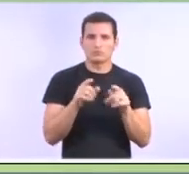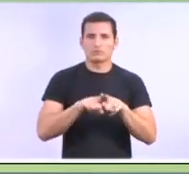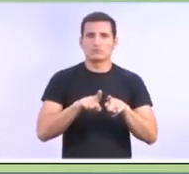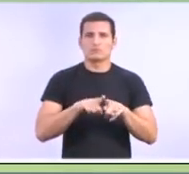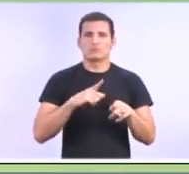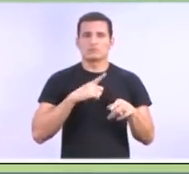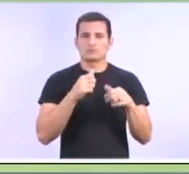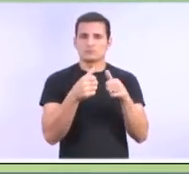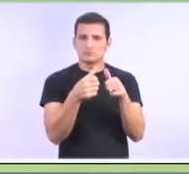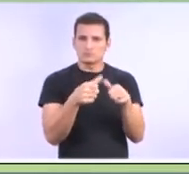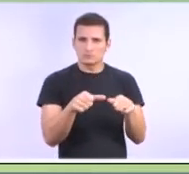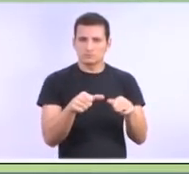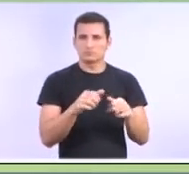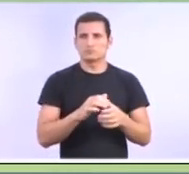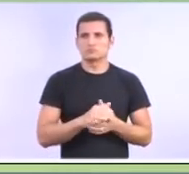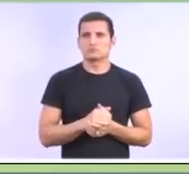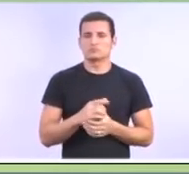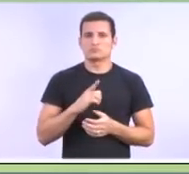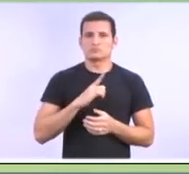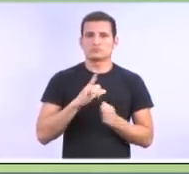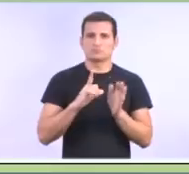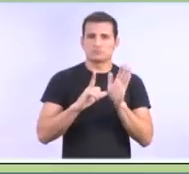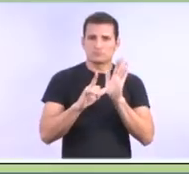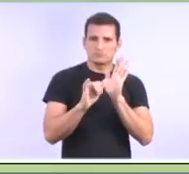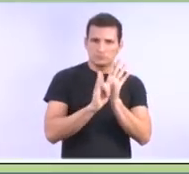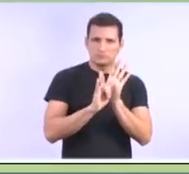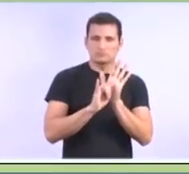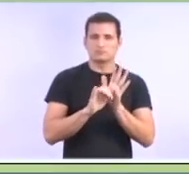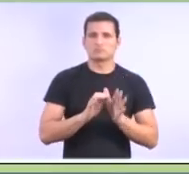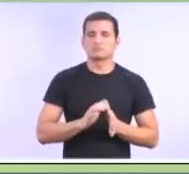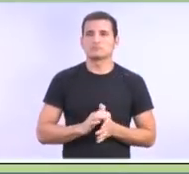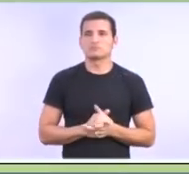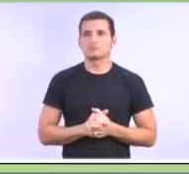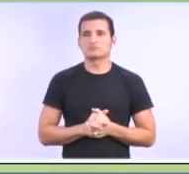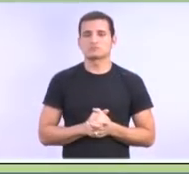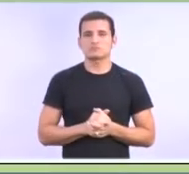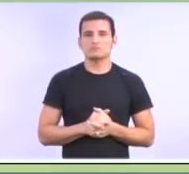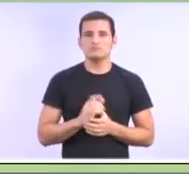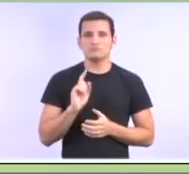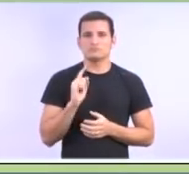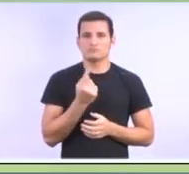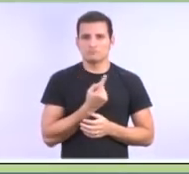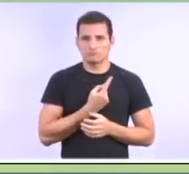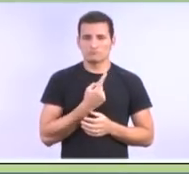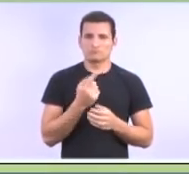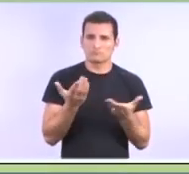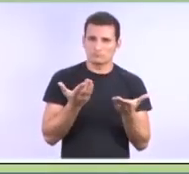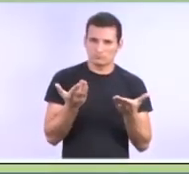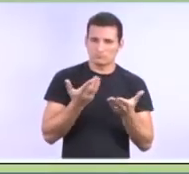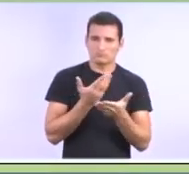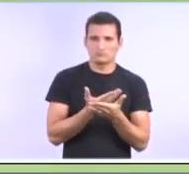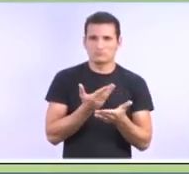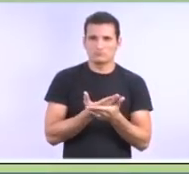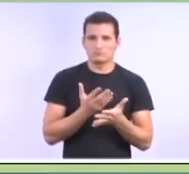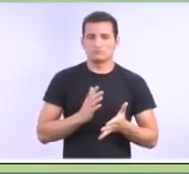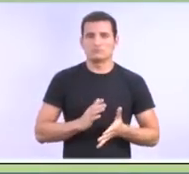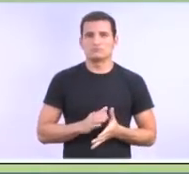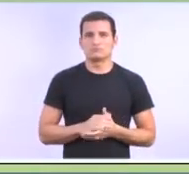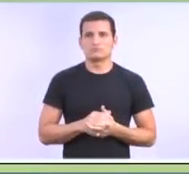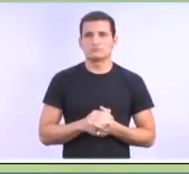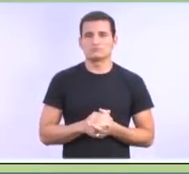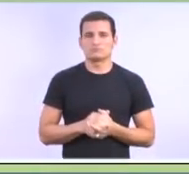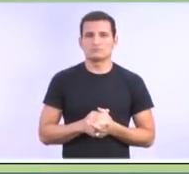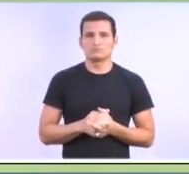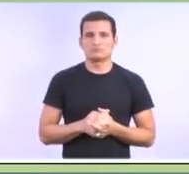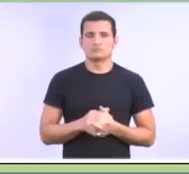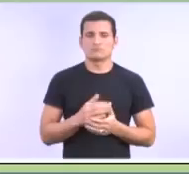e objeto é algo que tem identidade. E nós vamos trabalhar na aula de hoje, nós vamos criar na